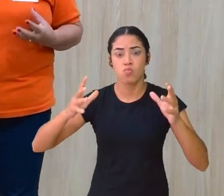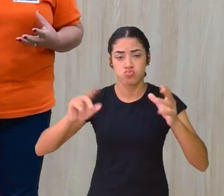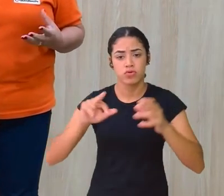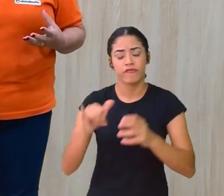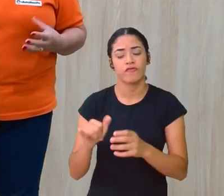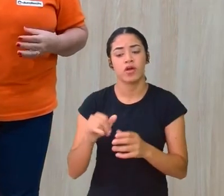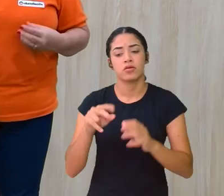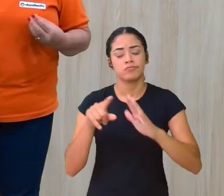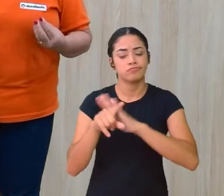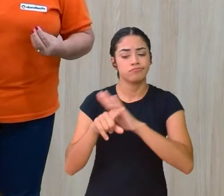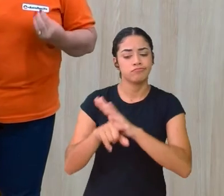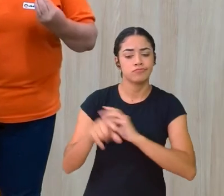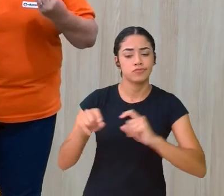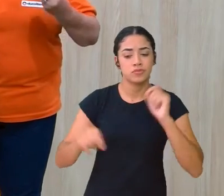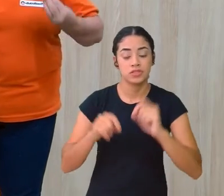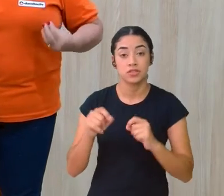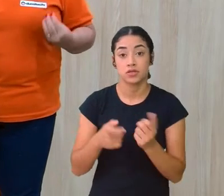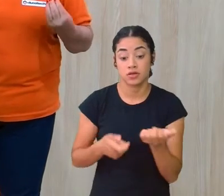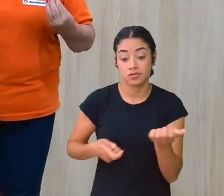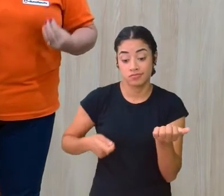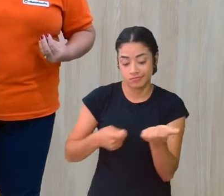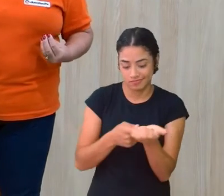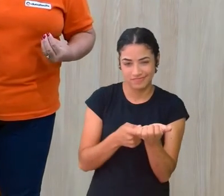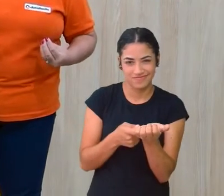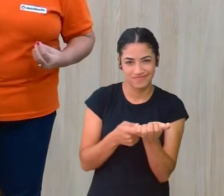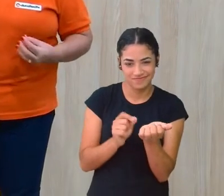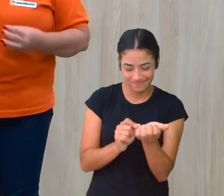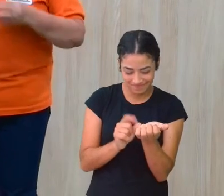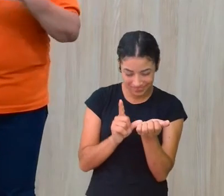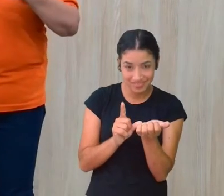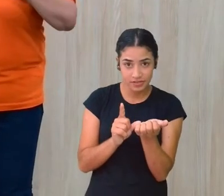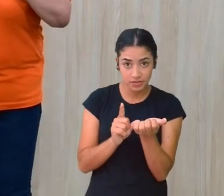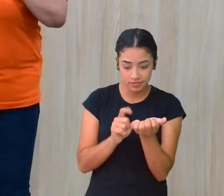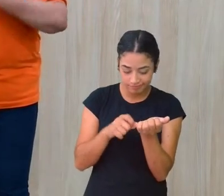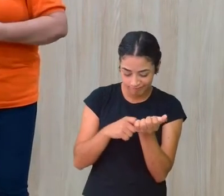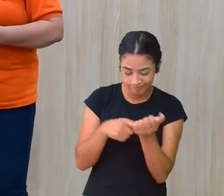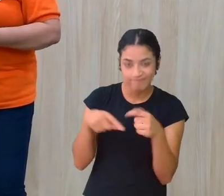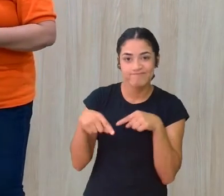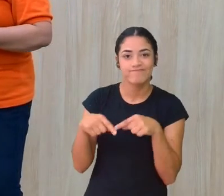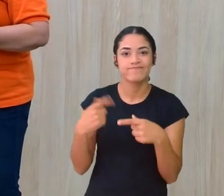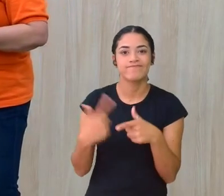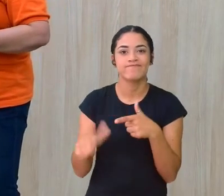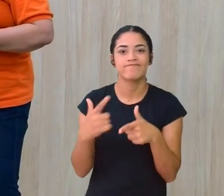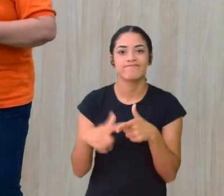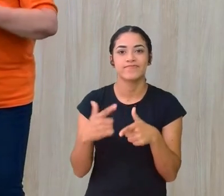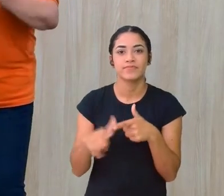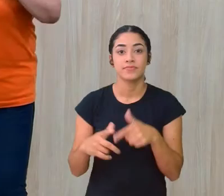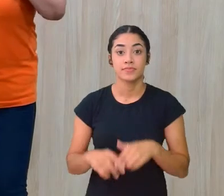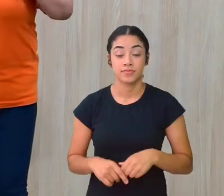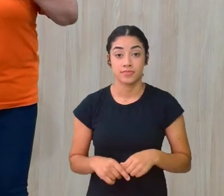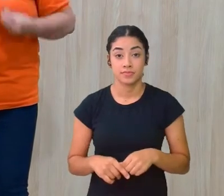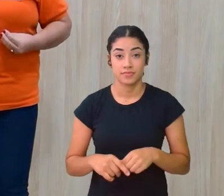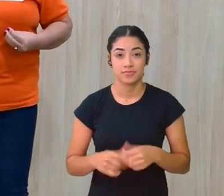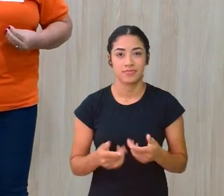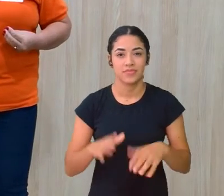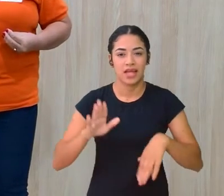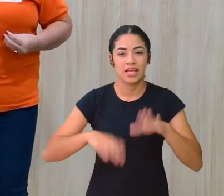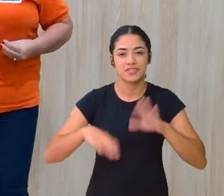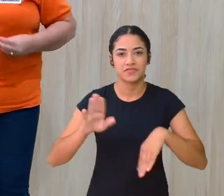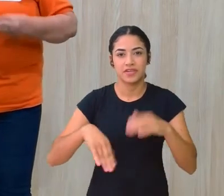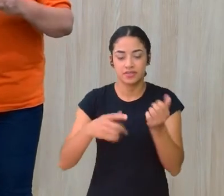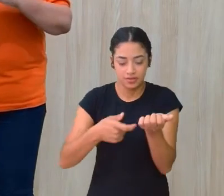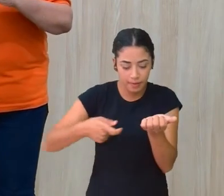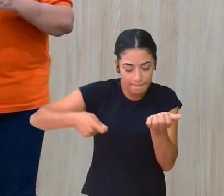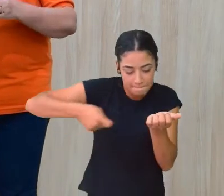investigar o que foi. Talvez seja aquele cabo que eu falei para vocês, que não estava totalmente conectado, que não estava totalmente